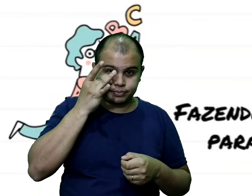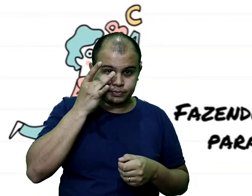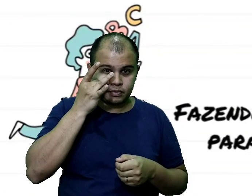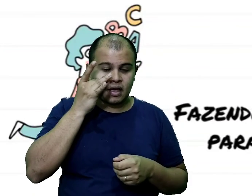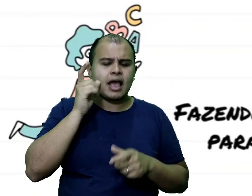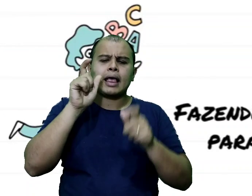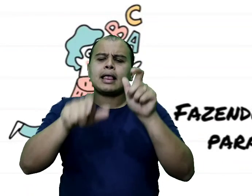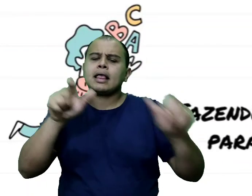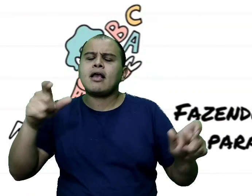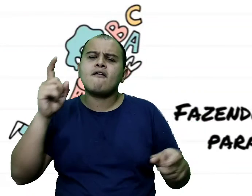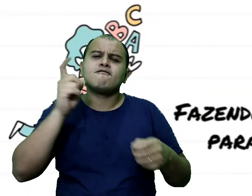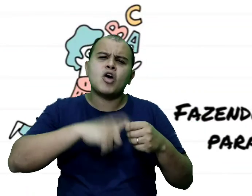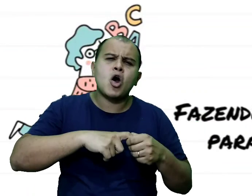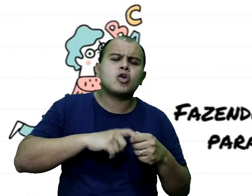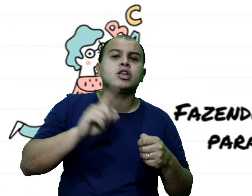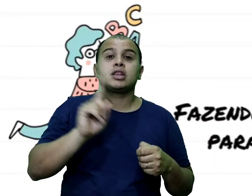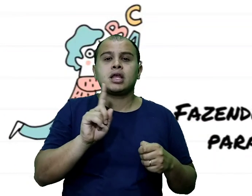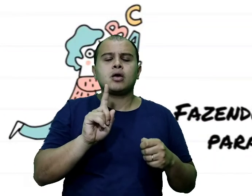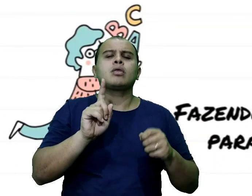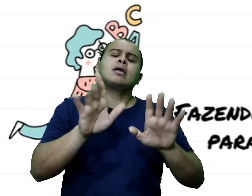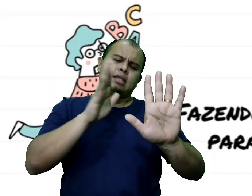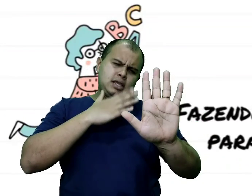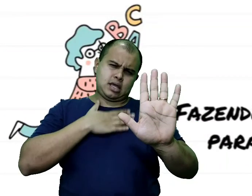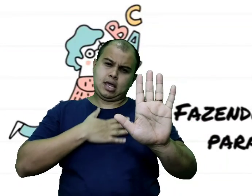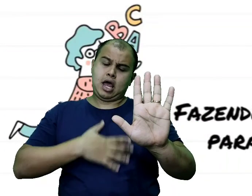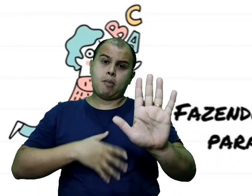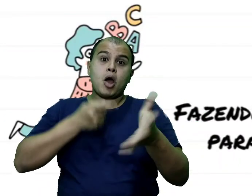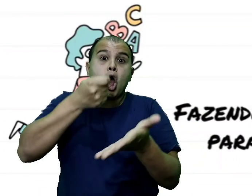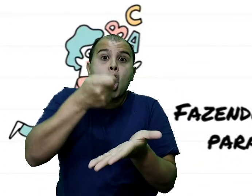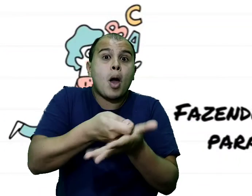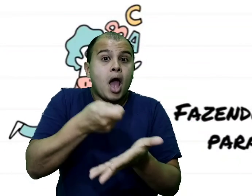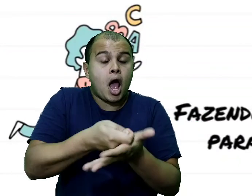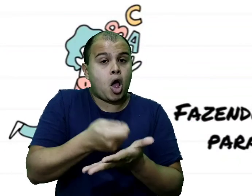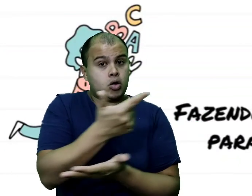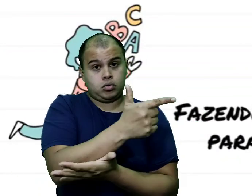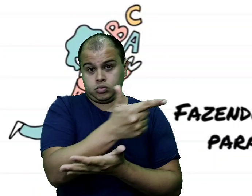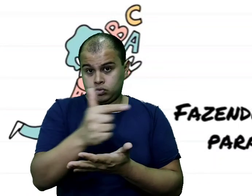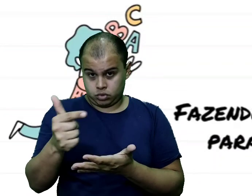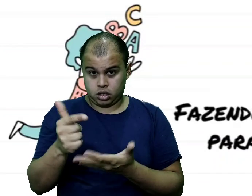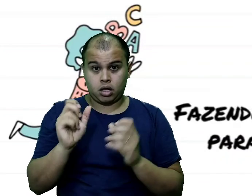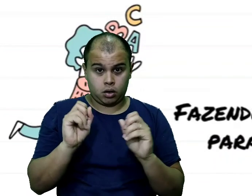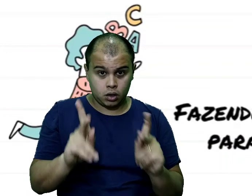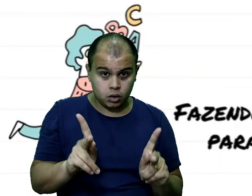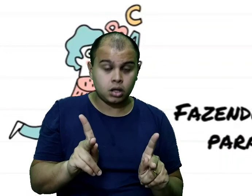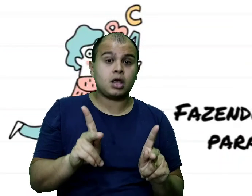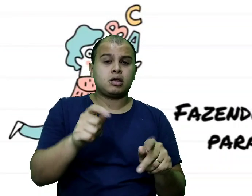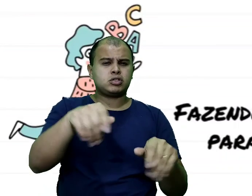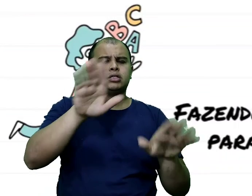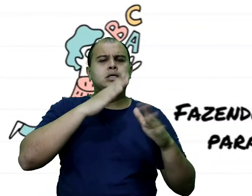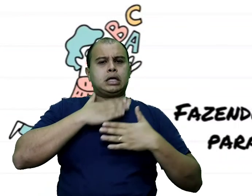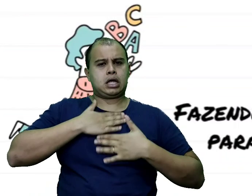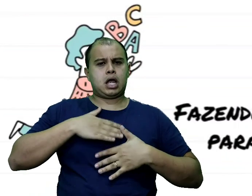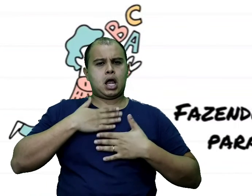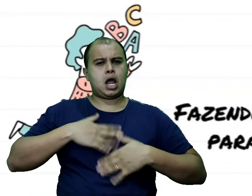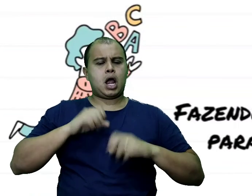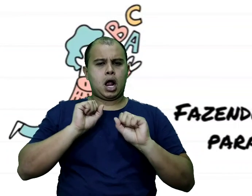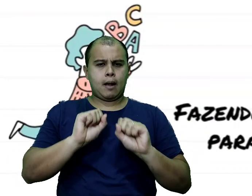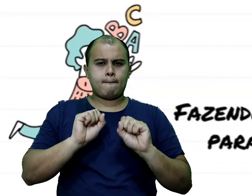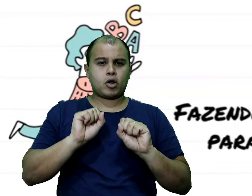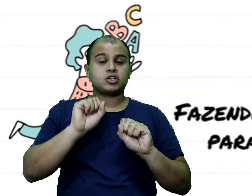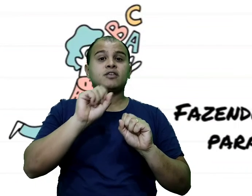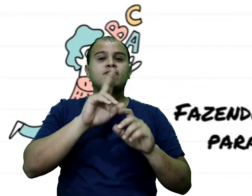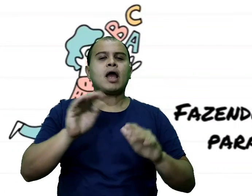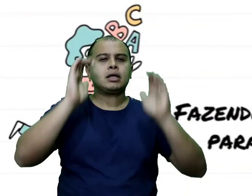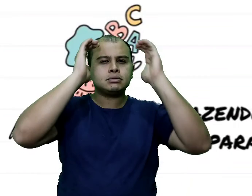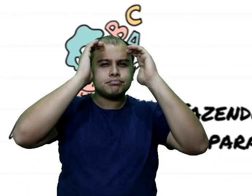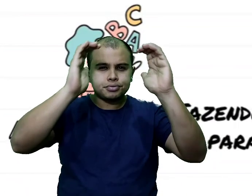retorno. Quem vai voltar, quem não vai voltar. Guardem a ansiedade, não tem nada de obrigatório por enquanto. Se acalmem.